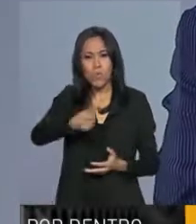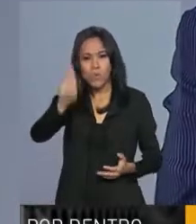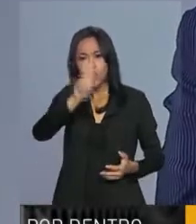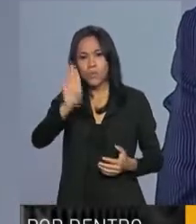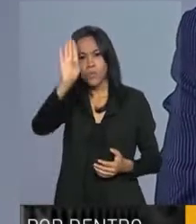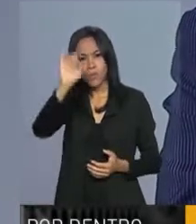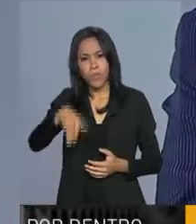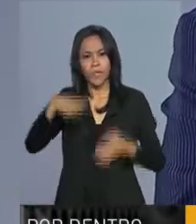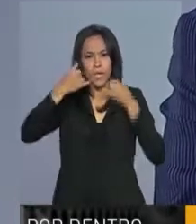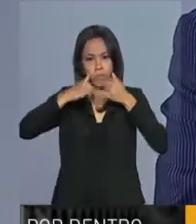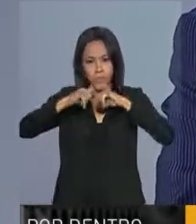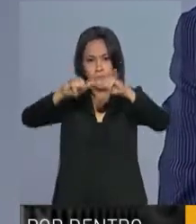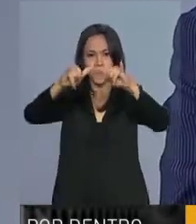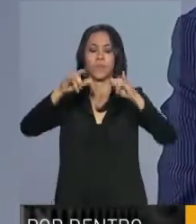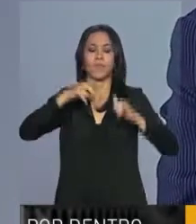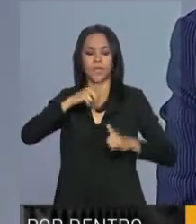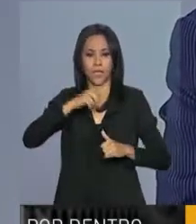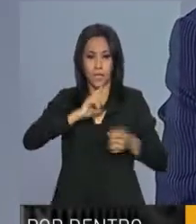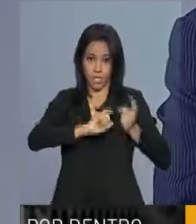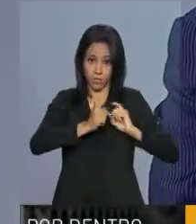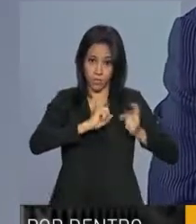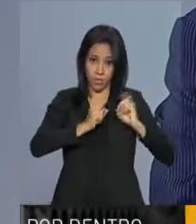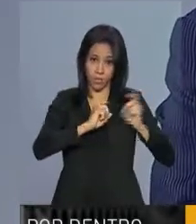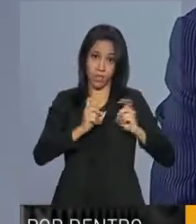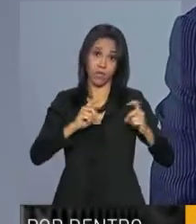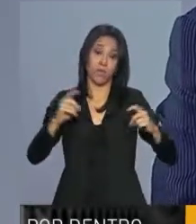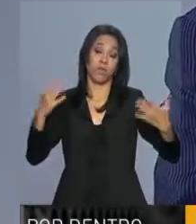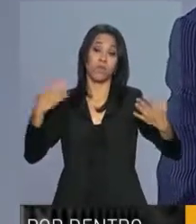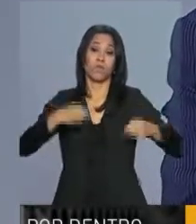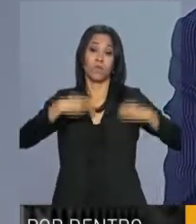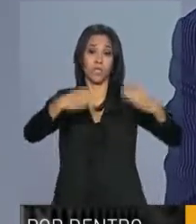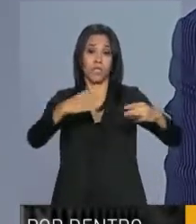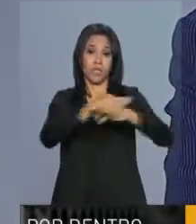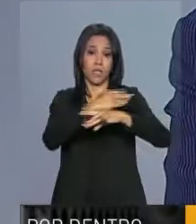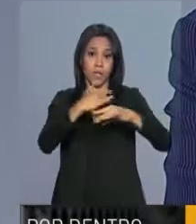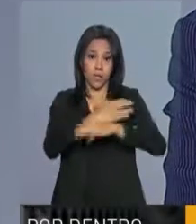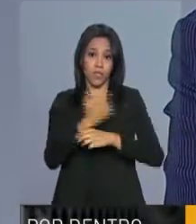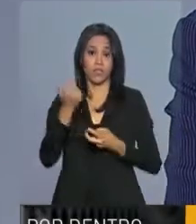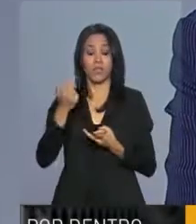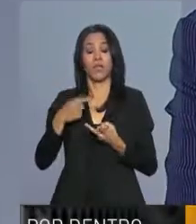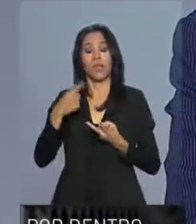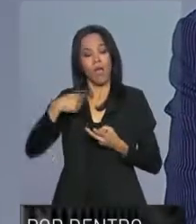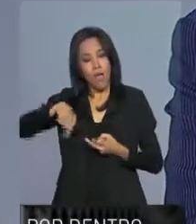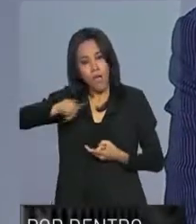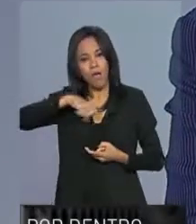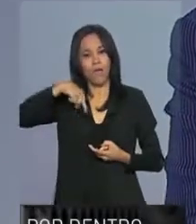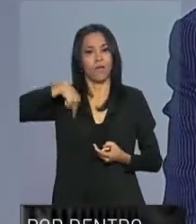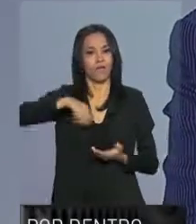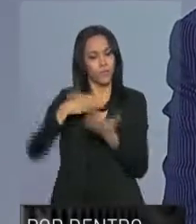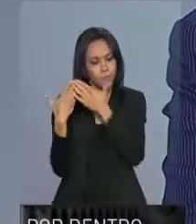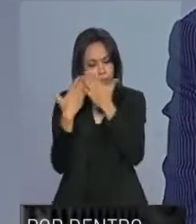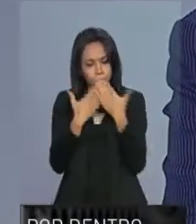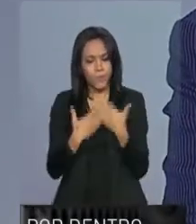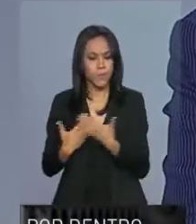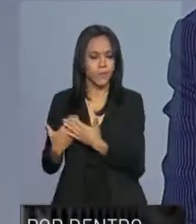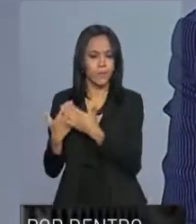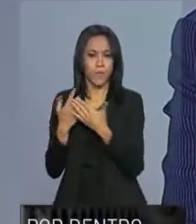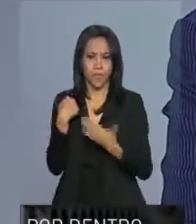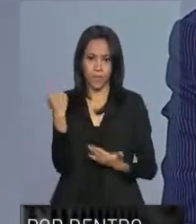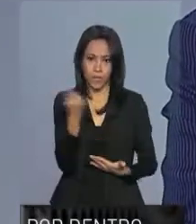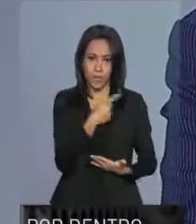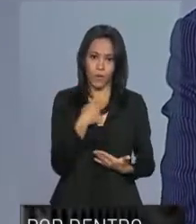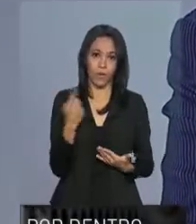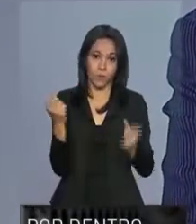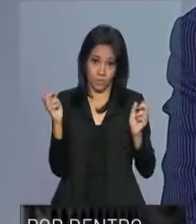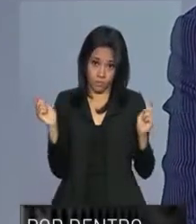administradas pelo ministério das cidades e trens urbanos metrôs é um estudo também iminente para que nós possamos otimizar